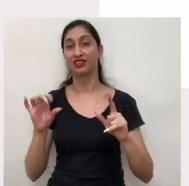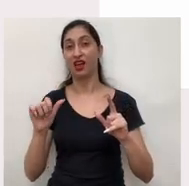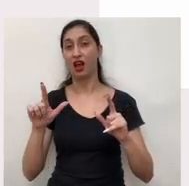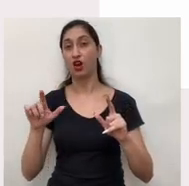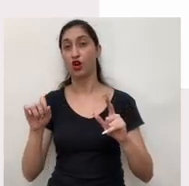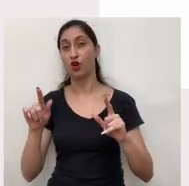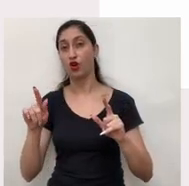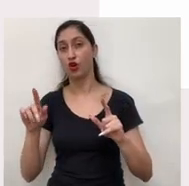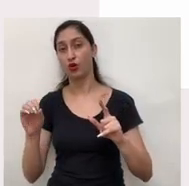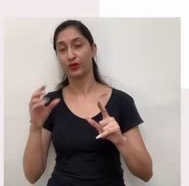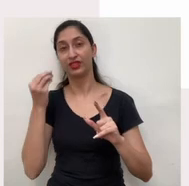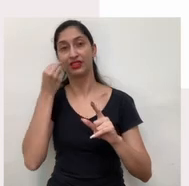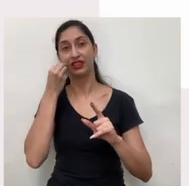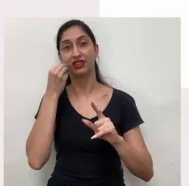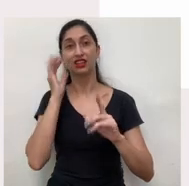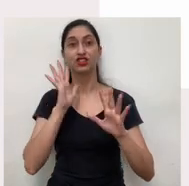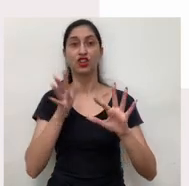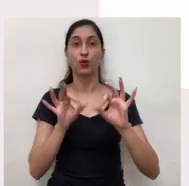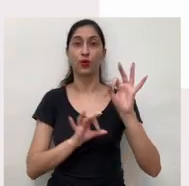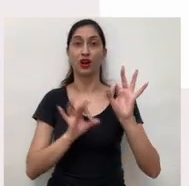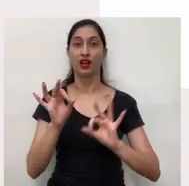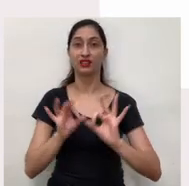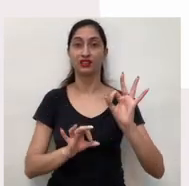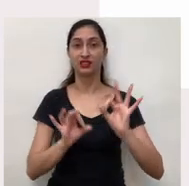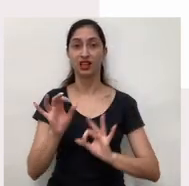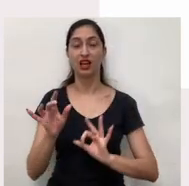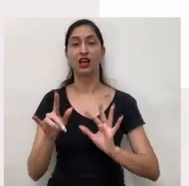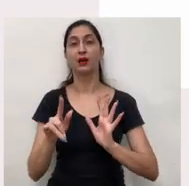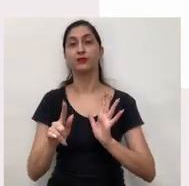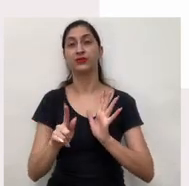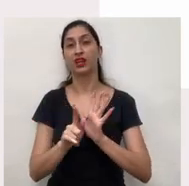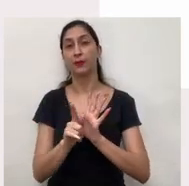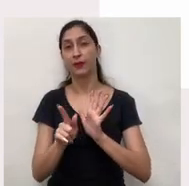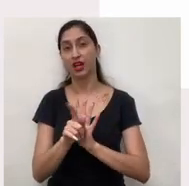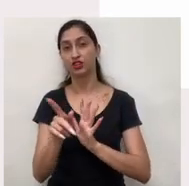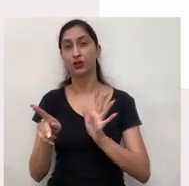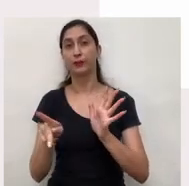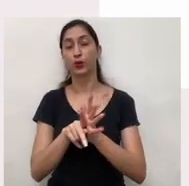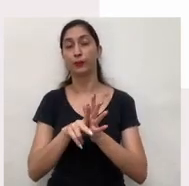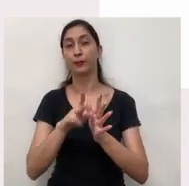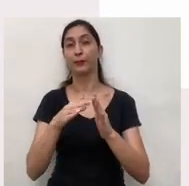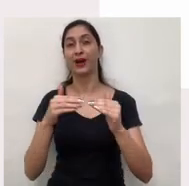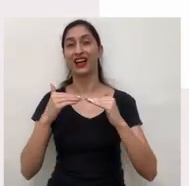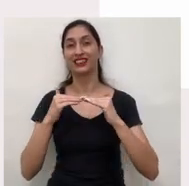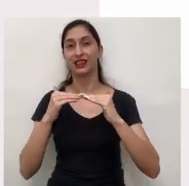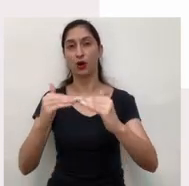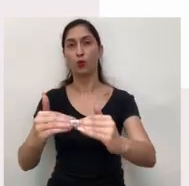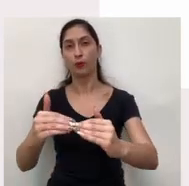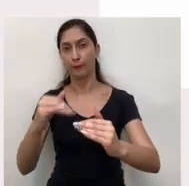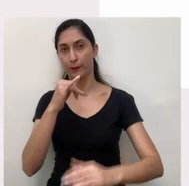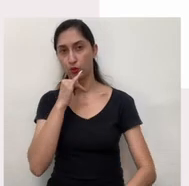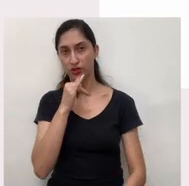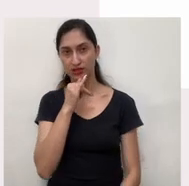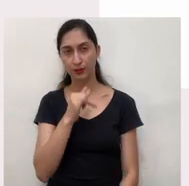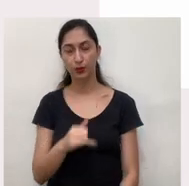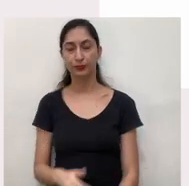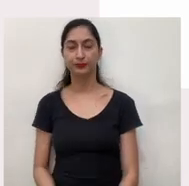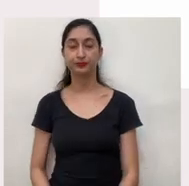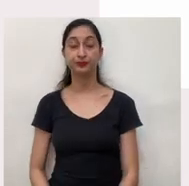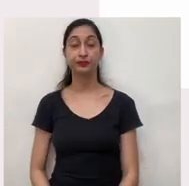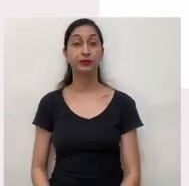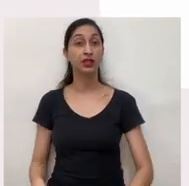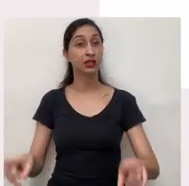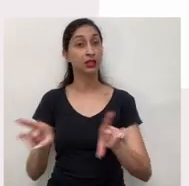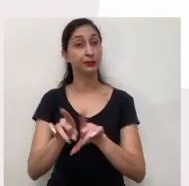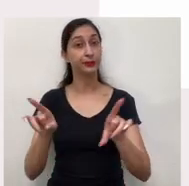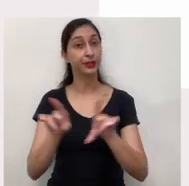tenta organizar gramaticalmente, né? Então, essa, por exemplo, é a gramática das padronagens, mas também